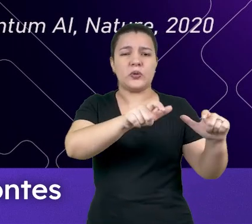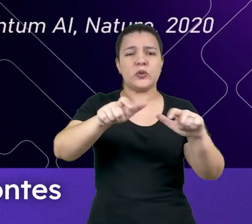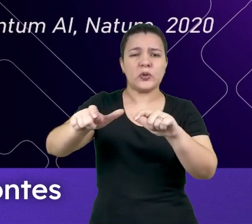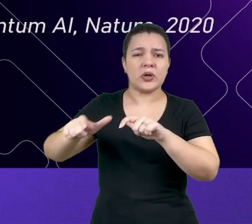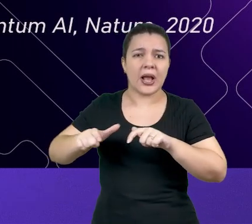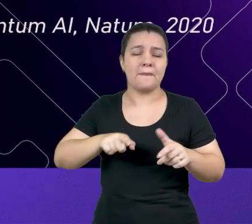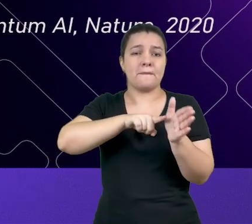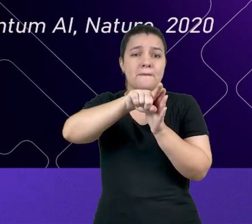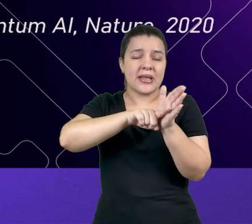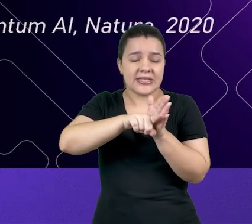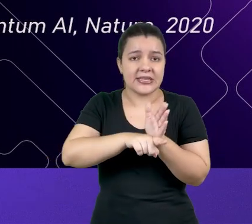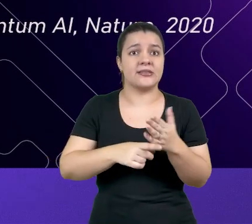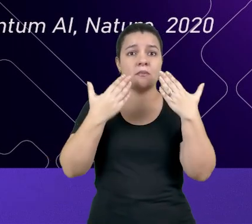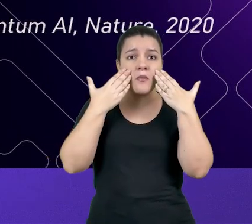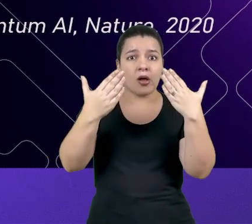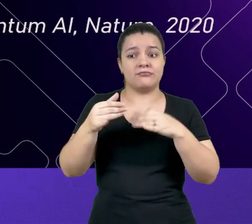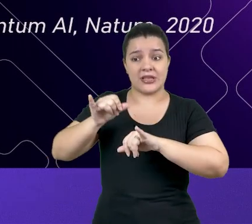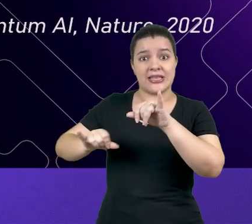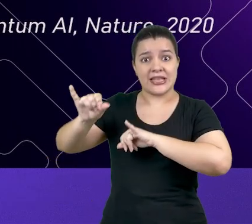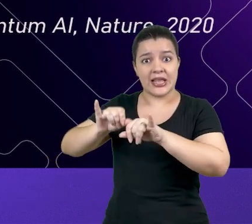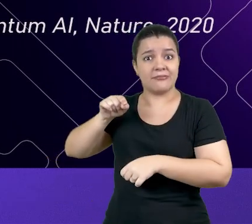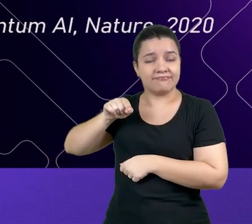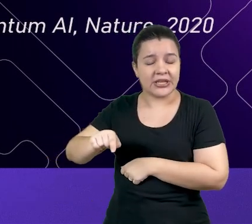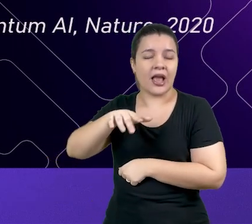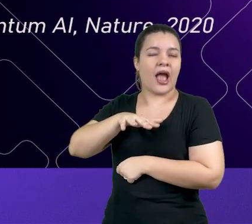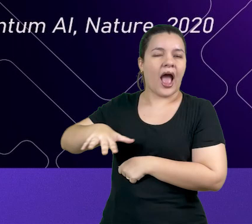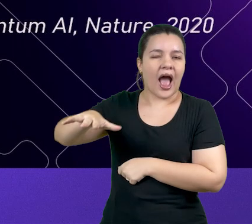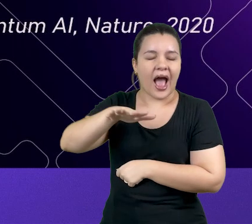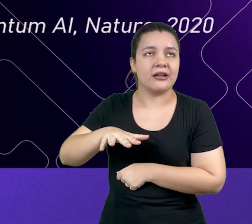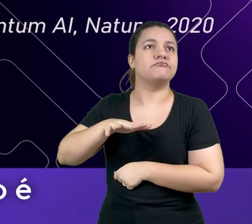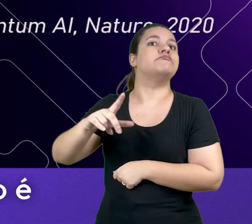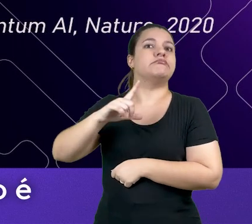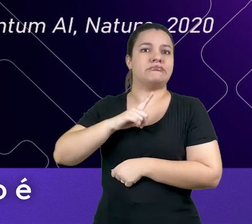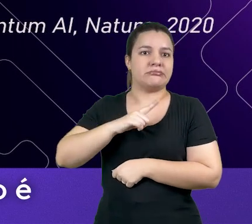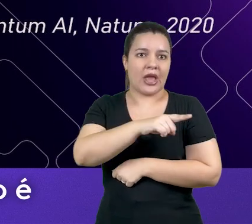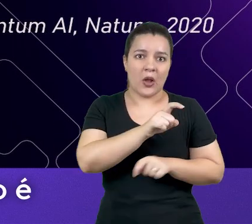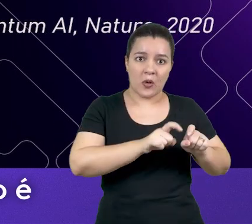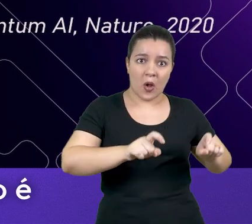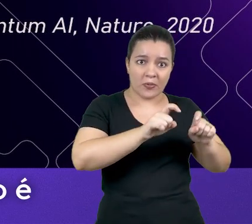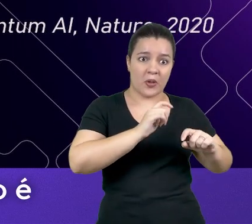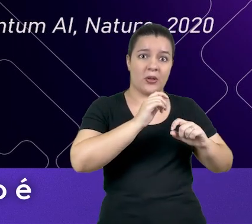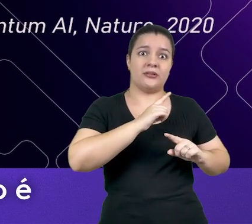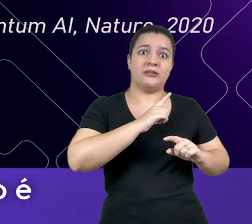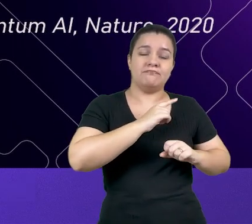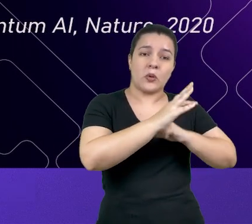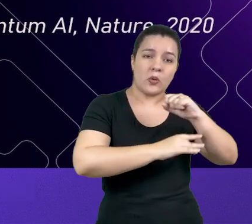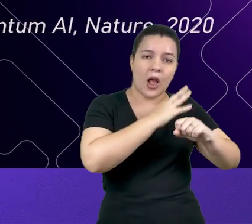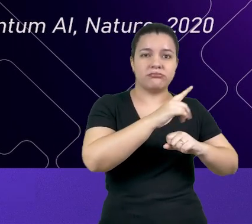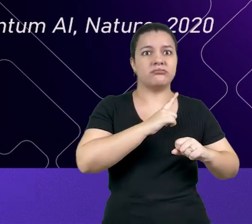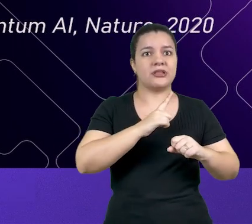fontes, que a química é uma área de real impacto na computação quântica. O ponto